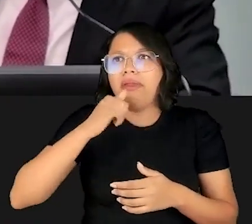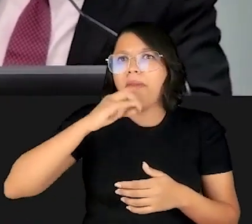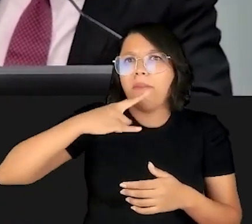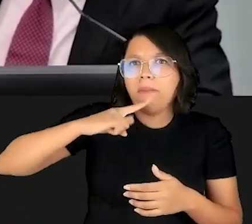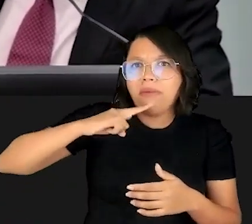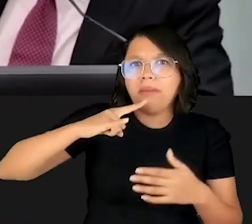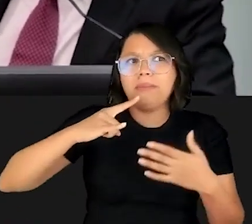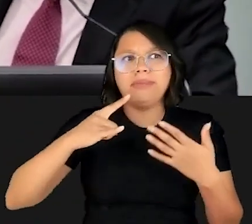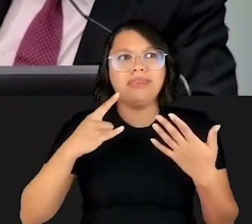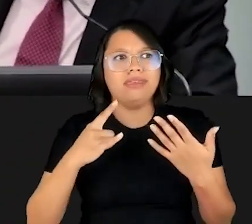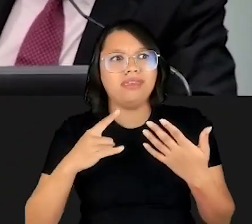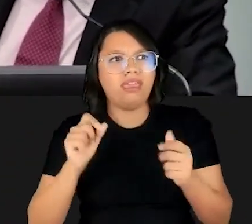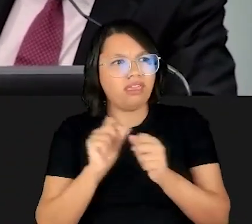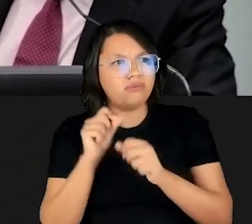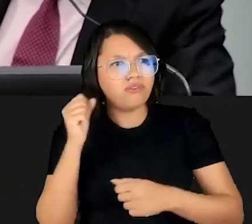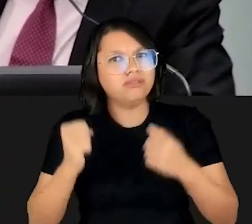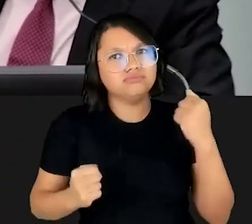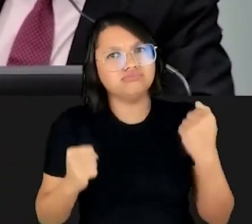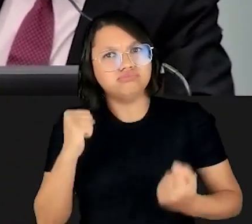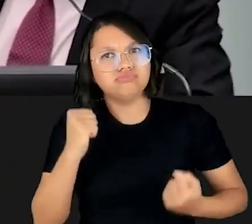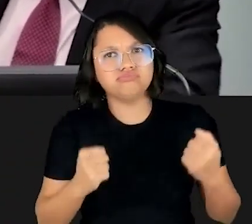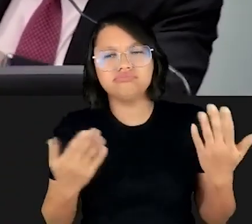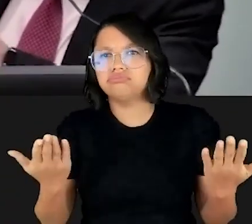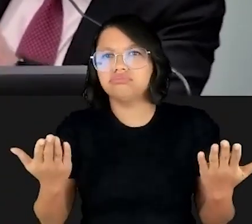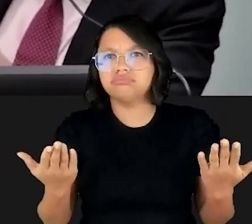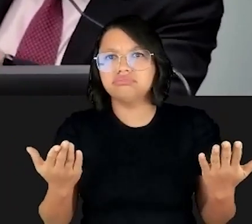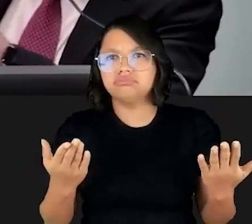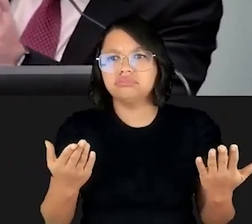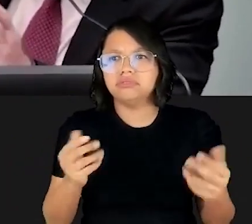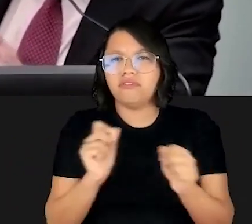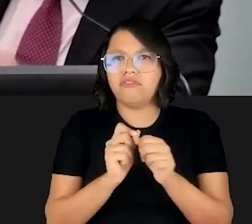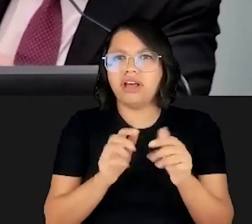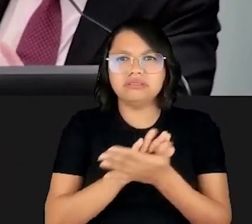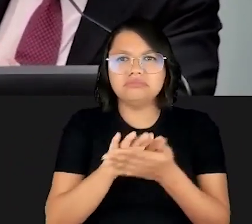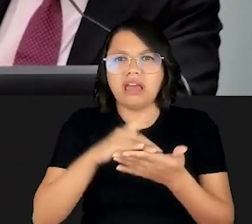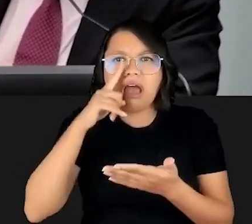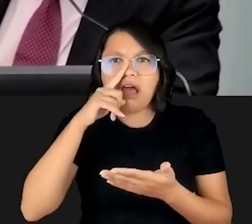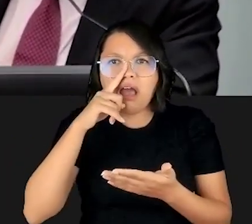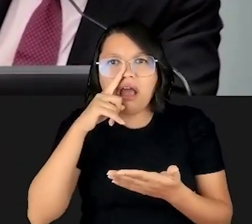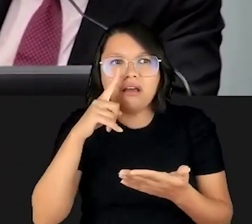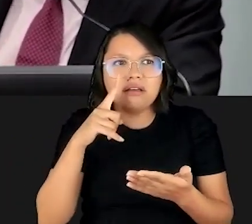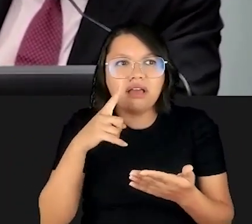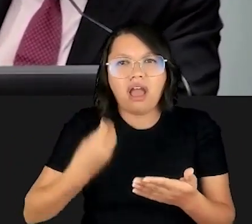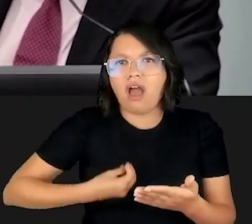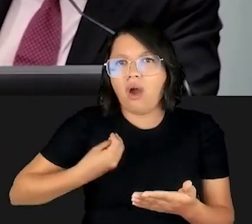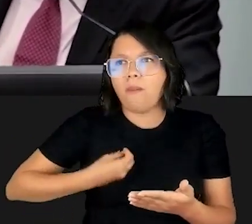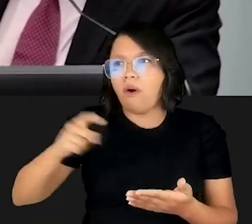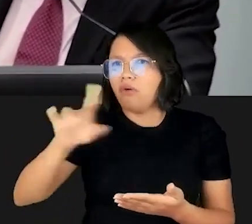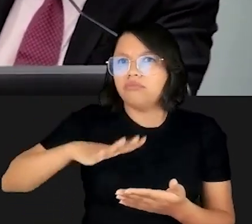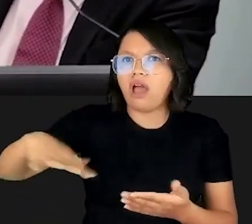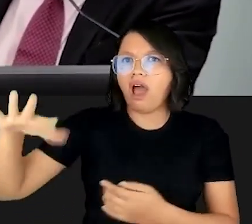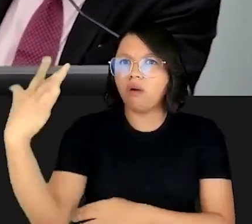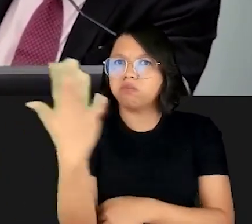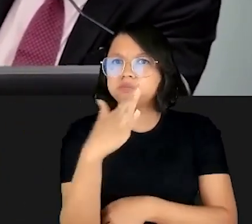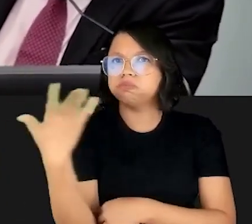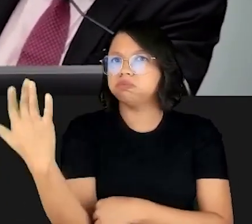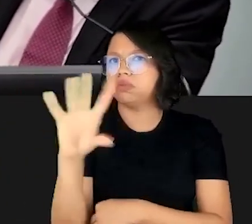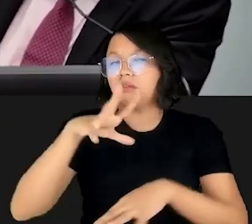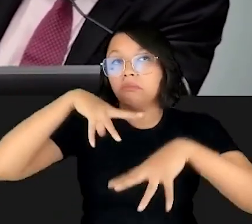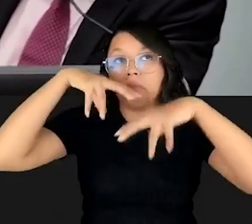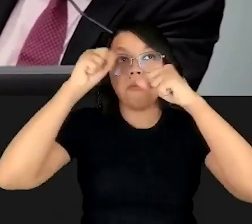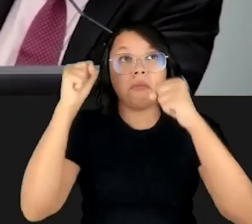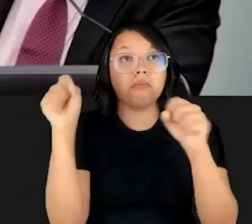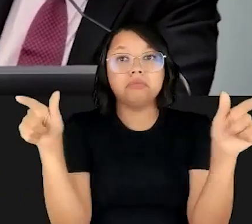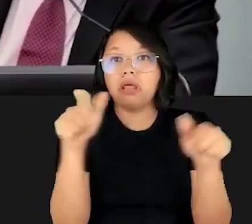exercício, não faço nada de risco, moro no campo, ar puro, etc., e tenho câncer. Pode acontecer, vai ter menos risco de